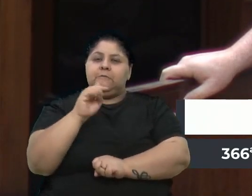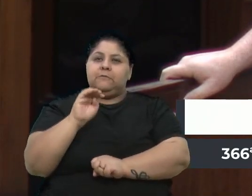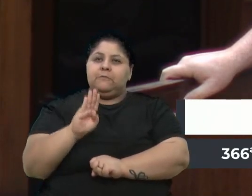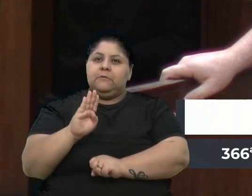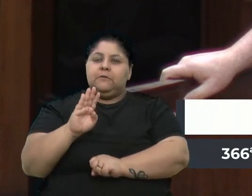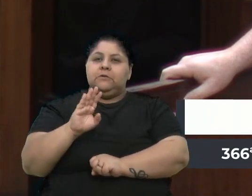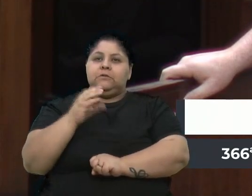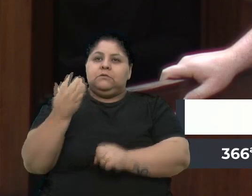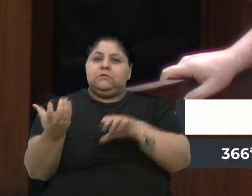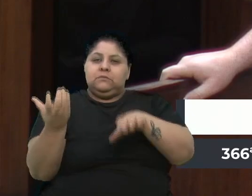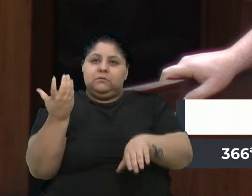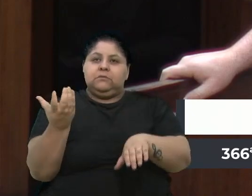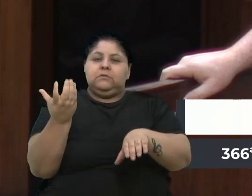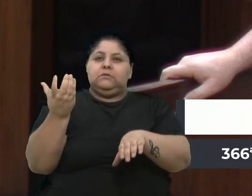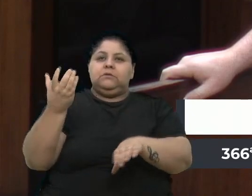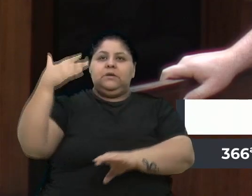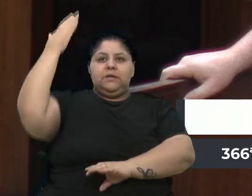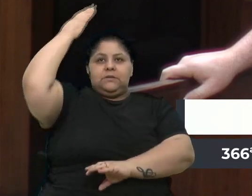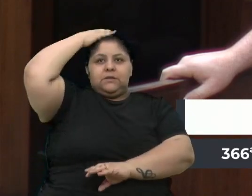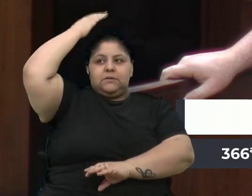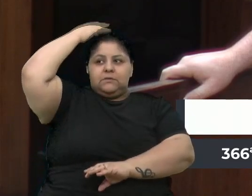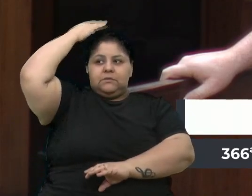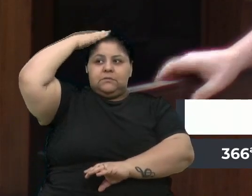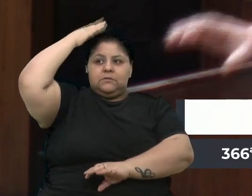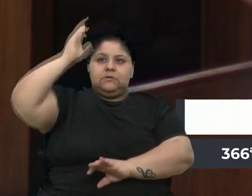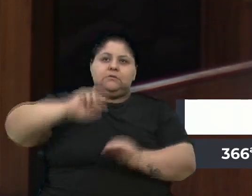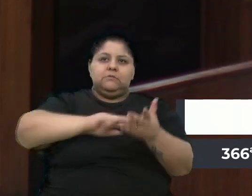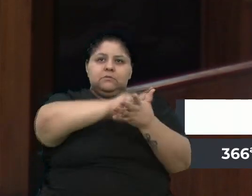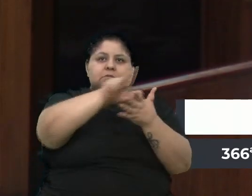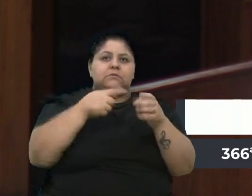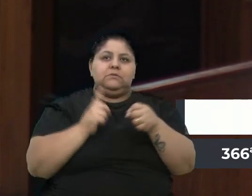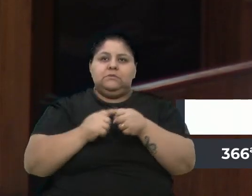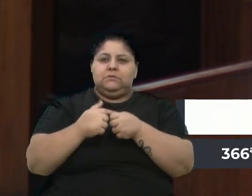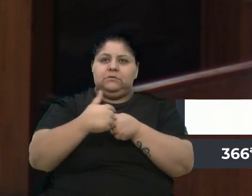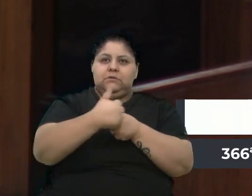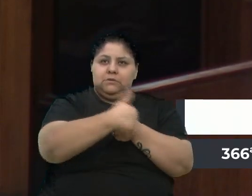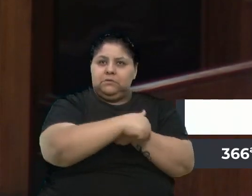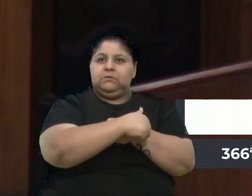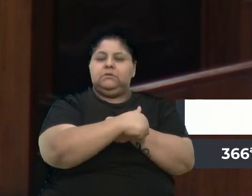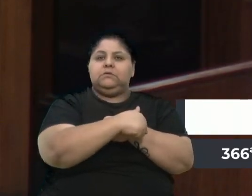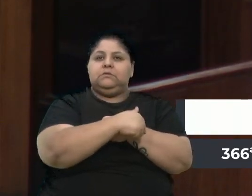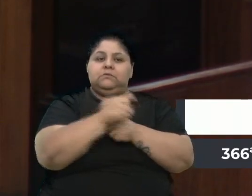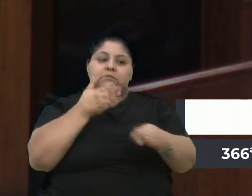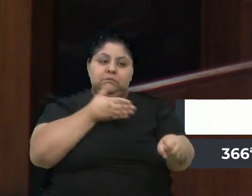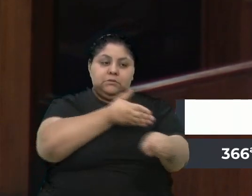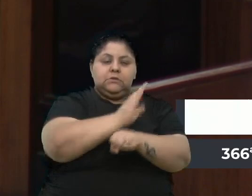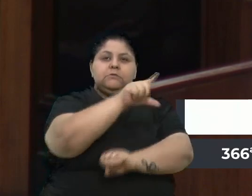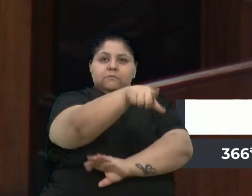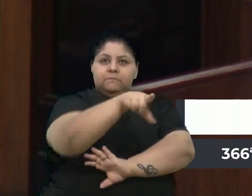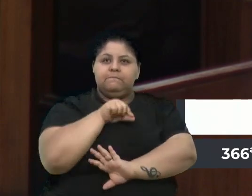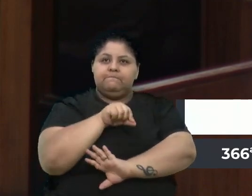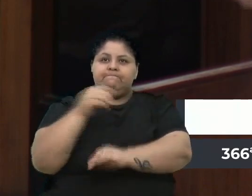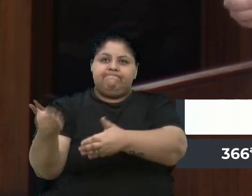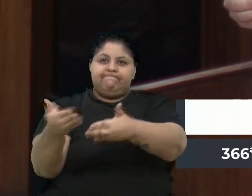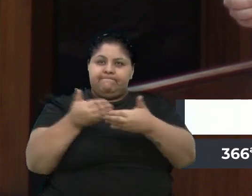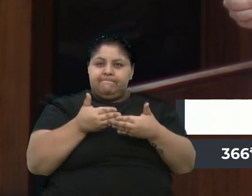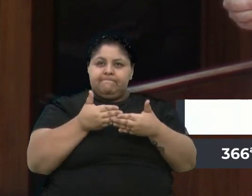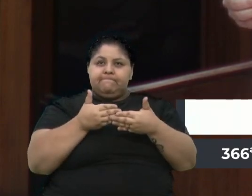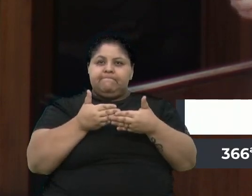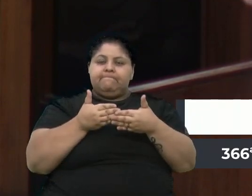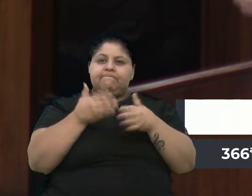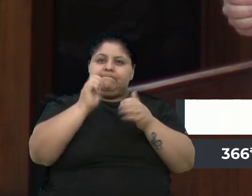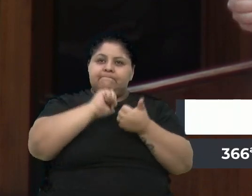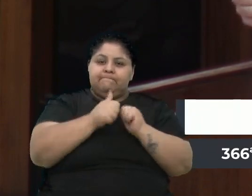Cuiabá, Fortaleza, Manaus, Rio de Janeiro, Salvador e São Paulo. Essas são as 10 cidades que são candidatas a receber os Jogos da Copa do